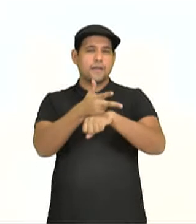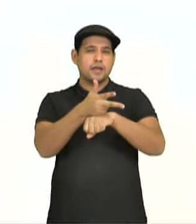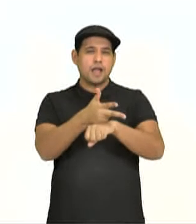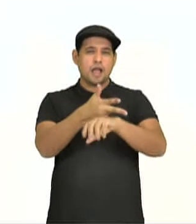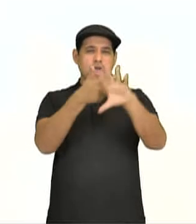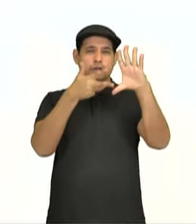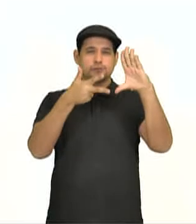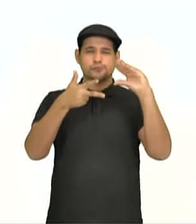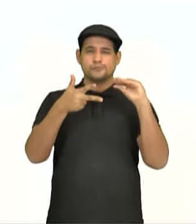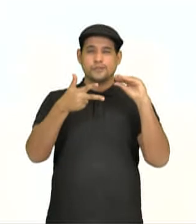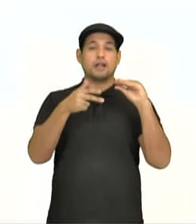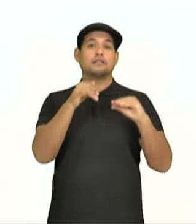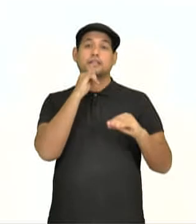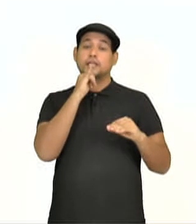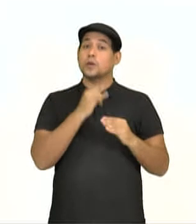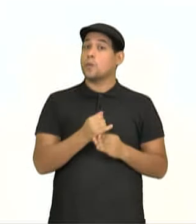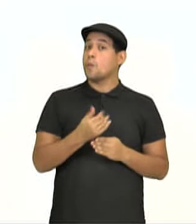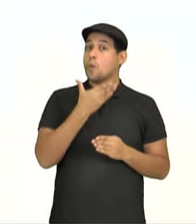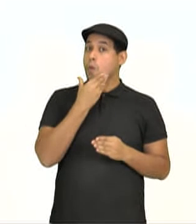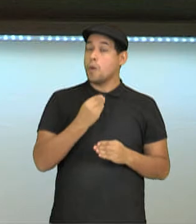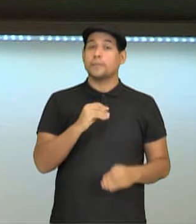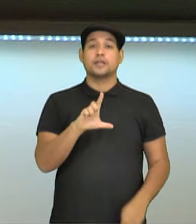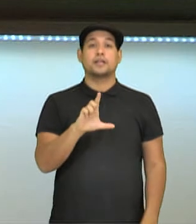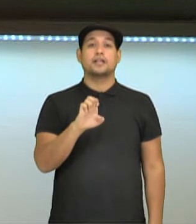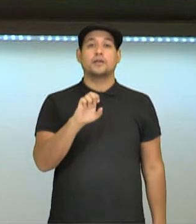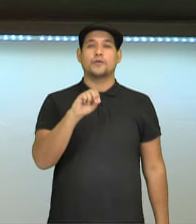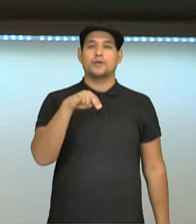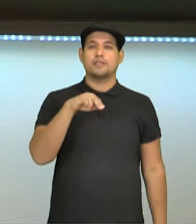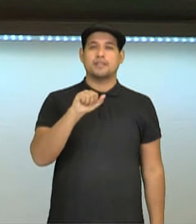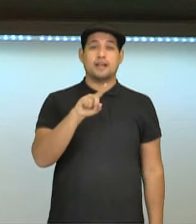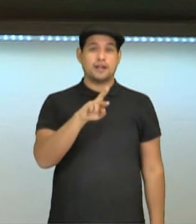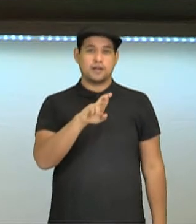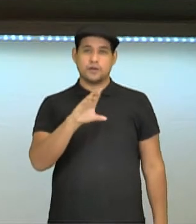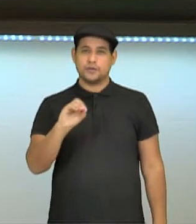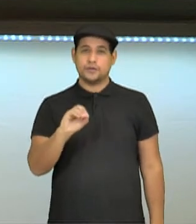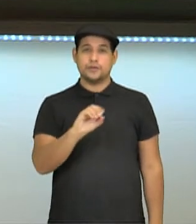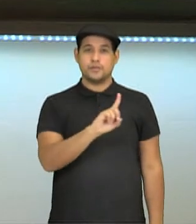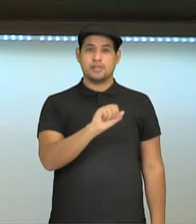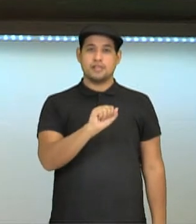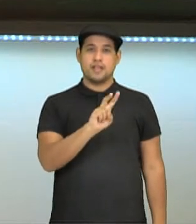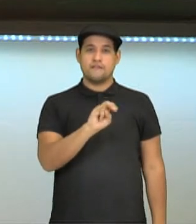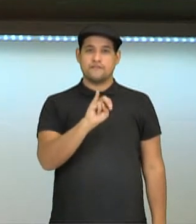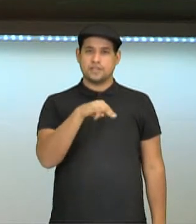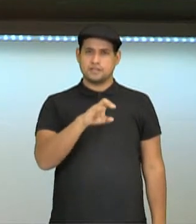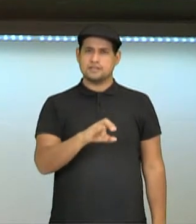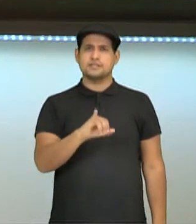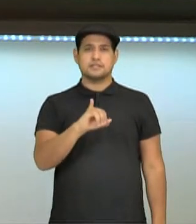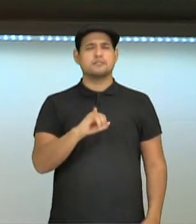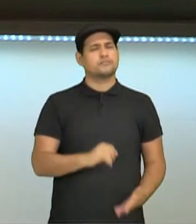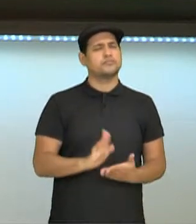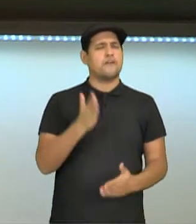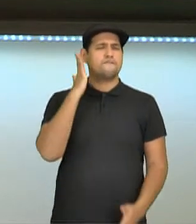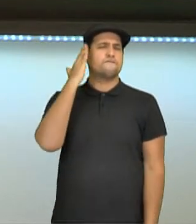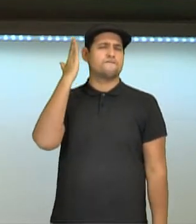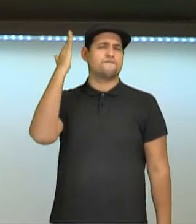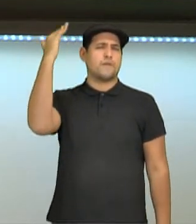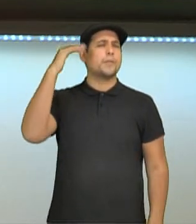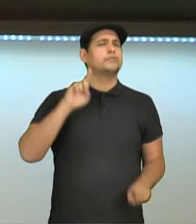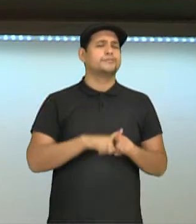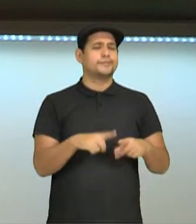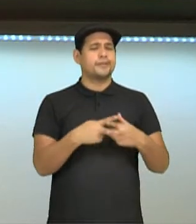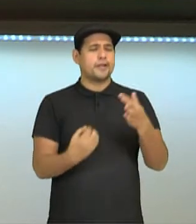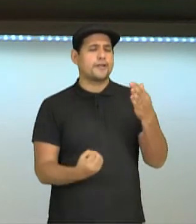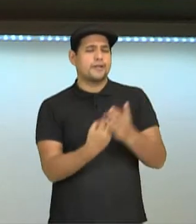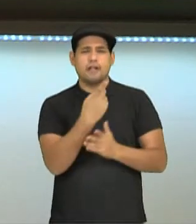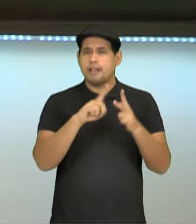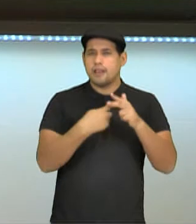Então, Leonardo da Vinci, né, que ele já é bem conhecido por suas criações, por suas, né, obras, por